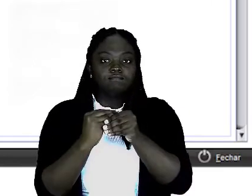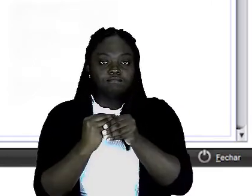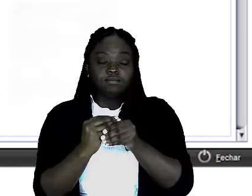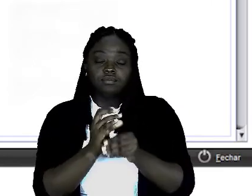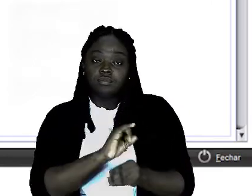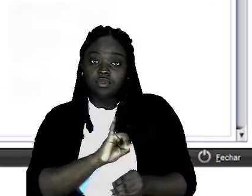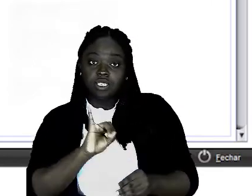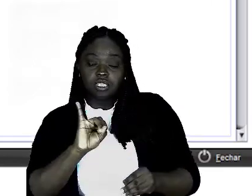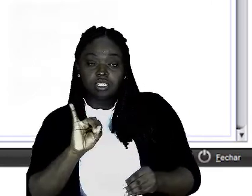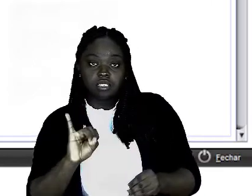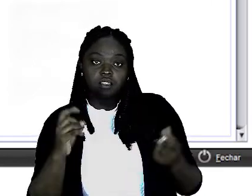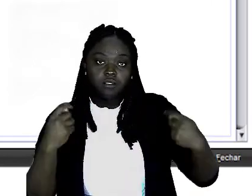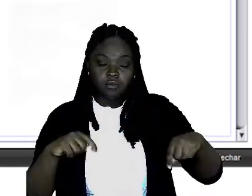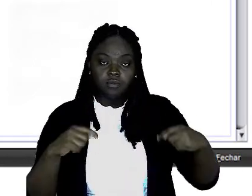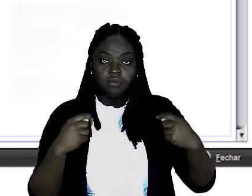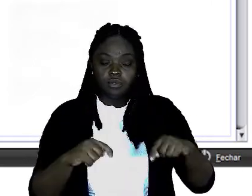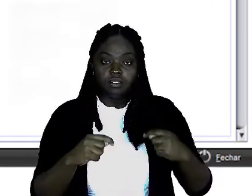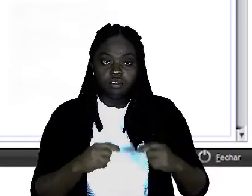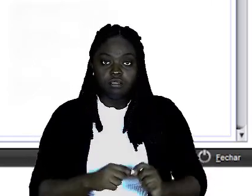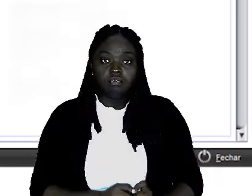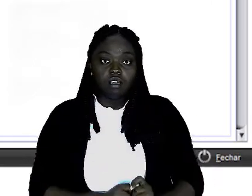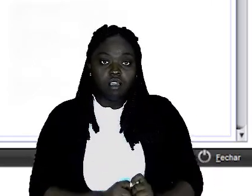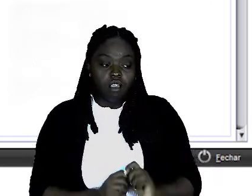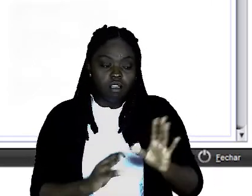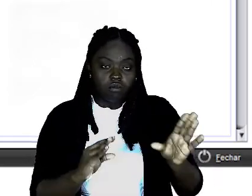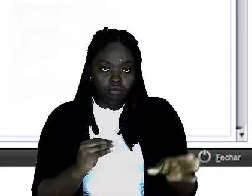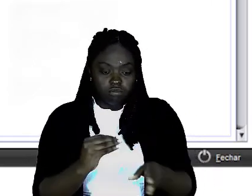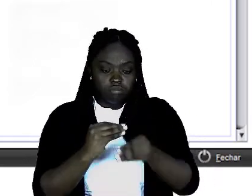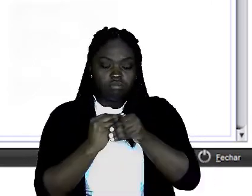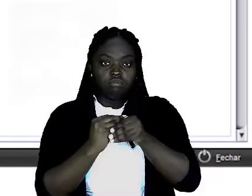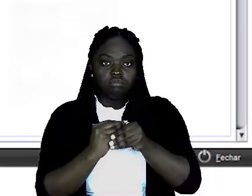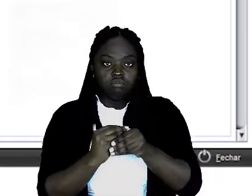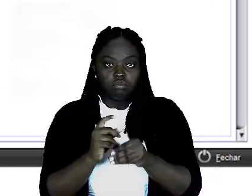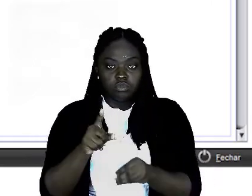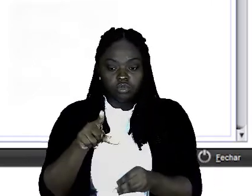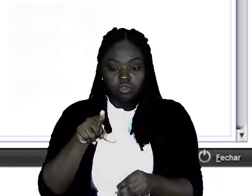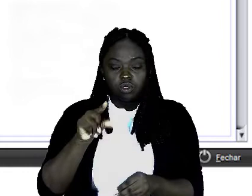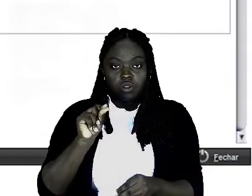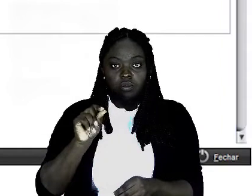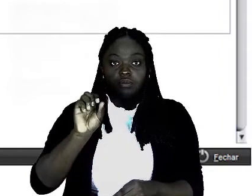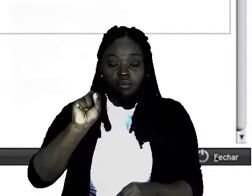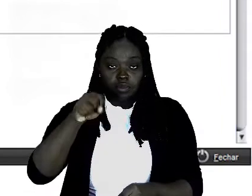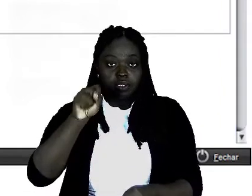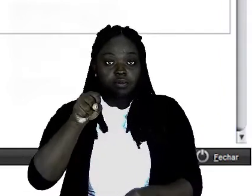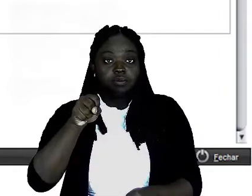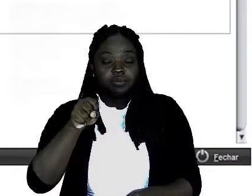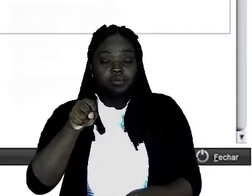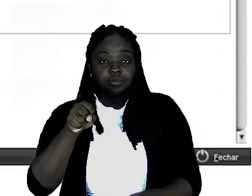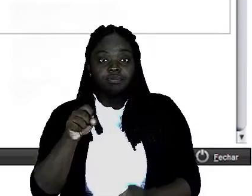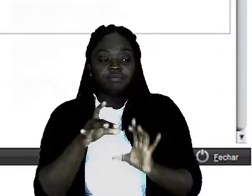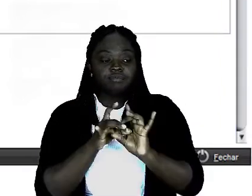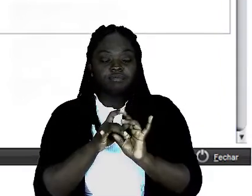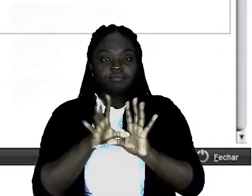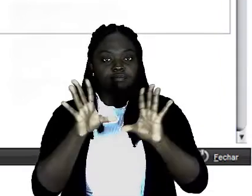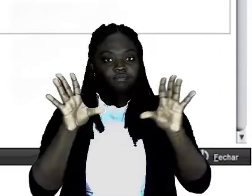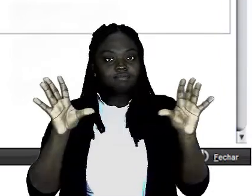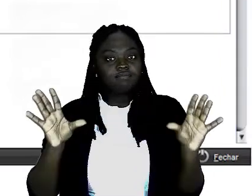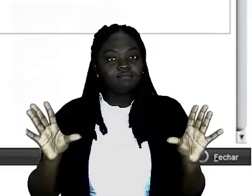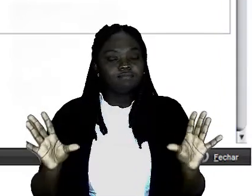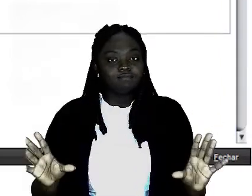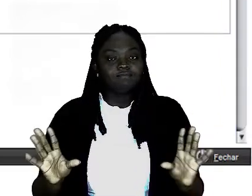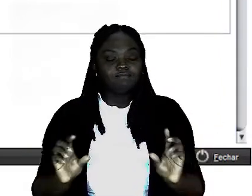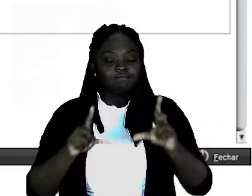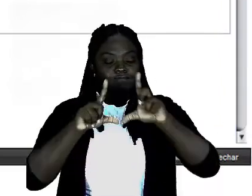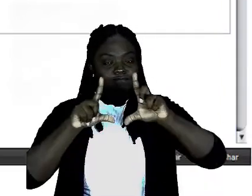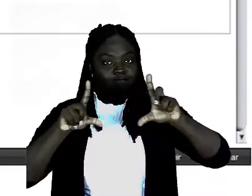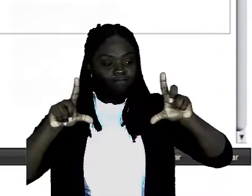deseje realizar a conferência das pendências, clique em Sim e será disponibilizada a